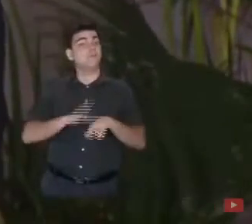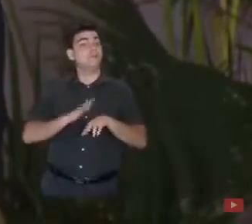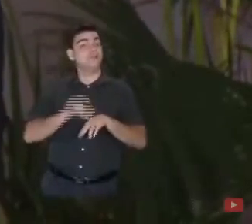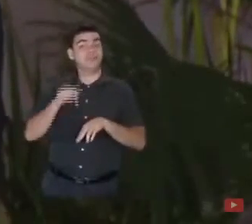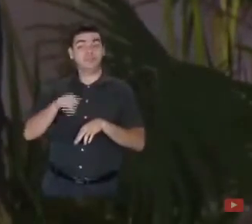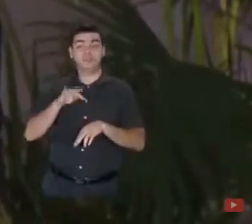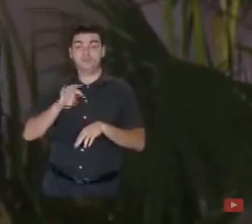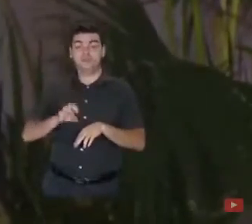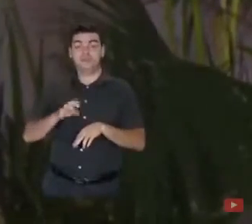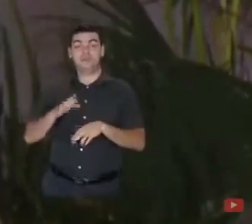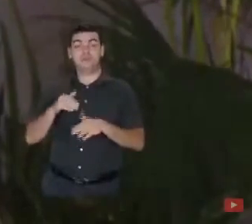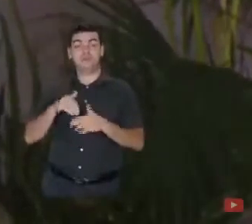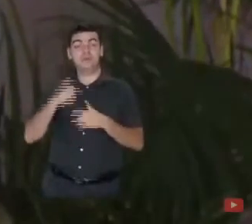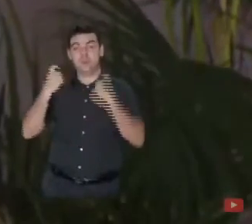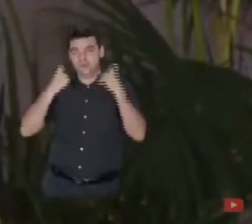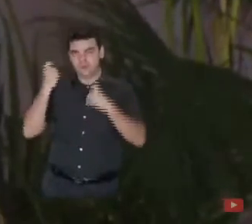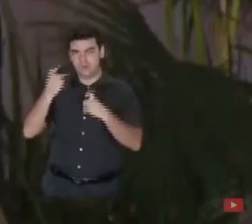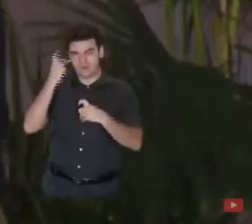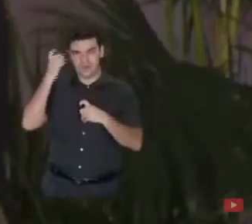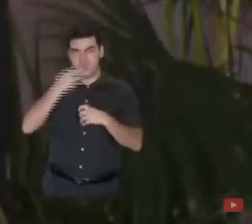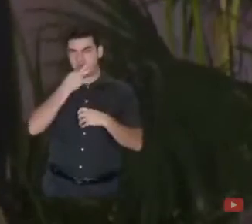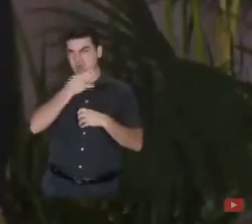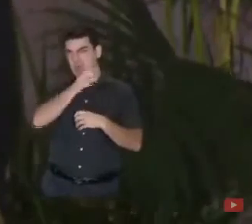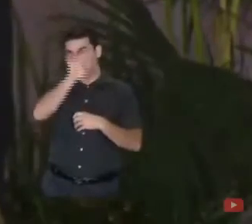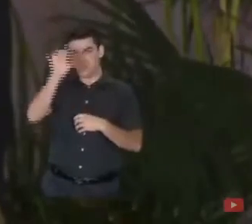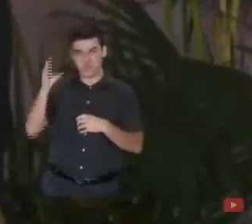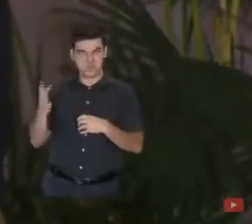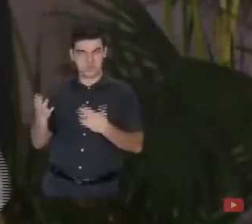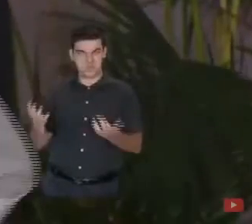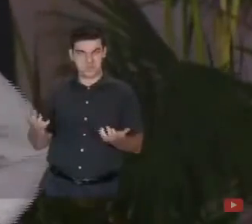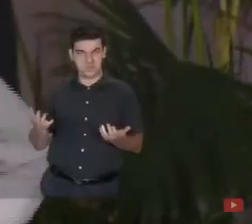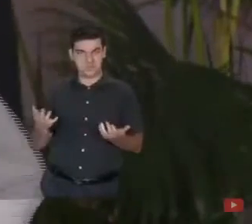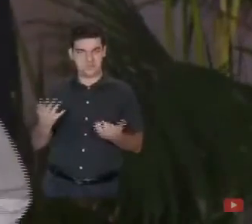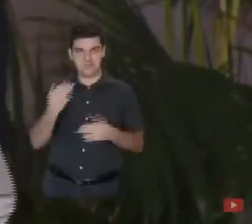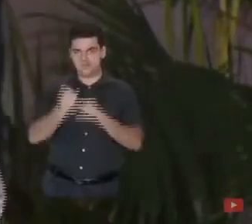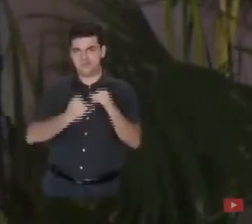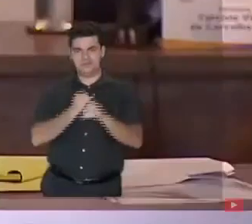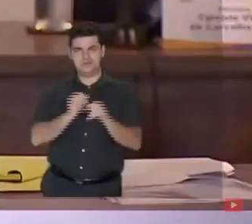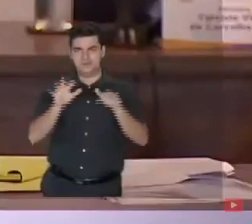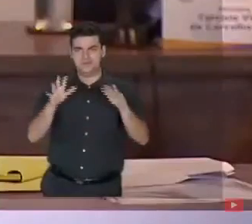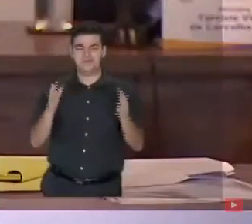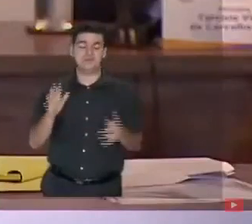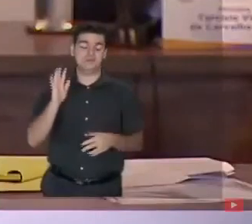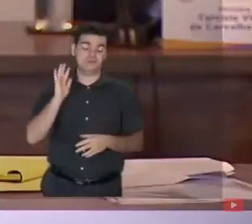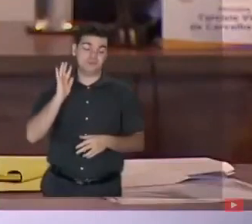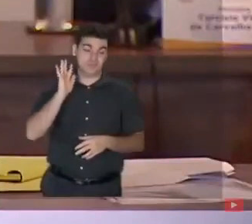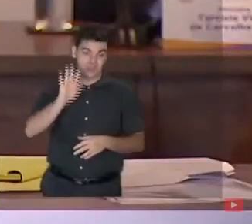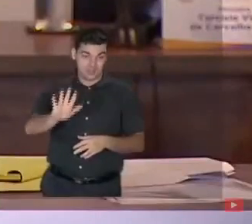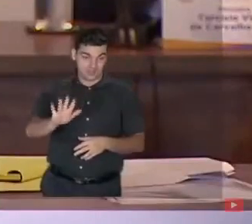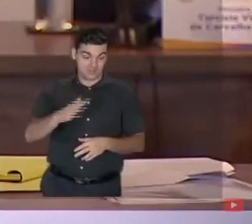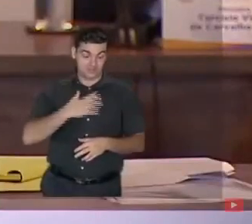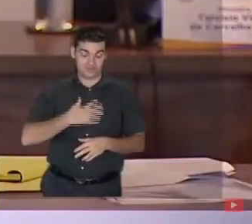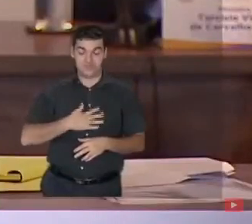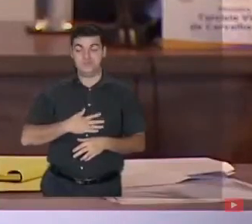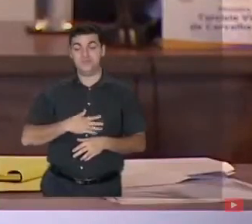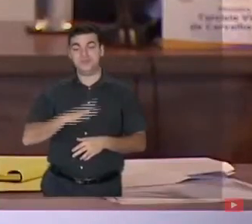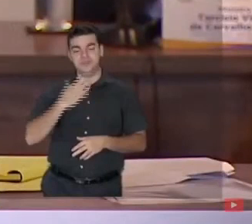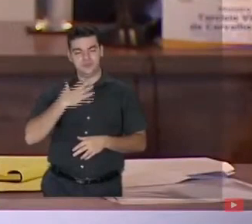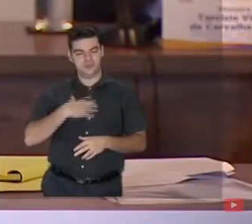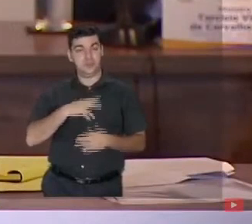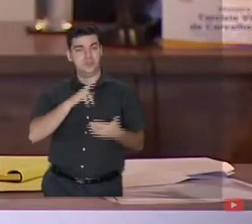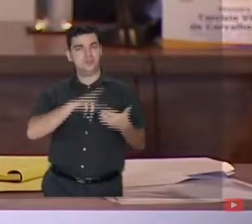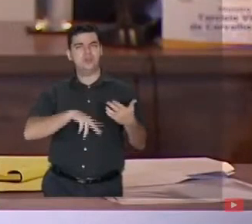tribunal vai fazer diante disso? Está preocupado com essas teorias crescendo na internet? Constância, eu vi um